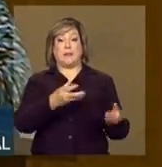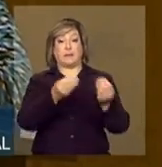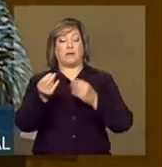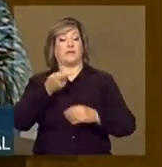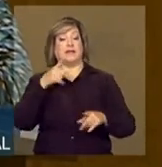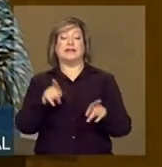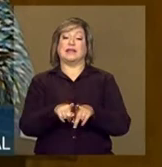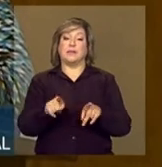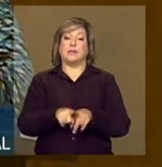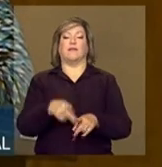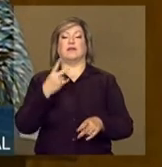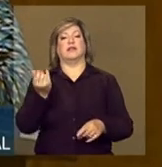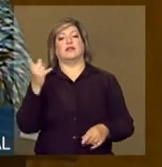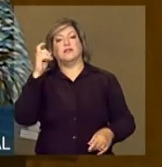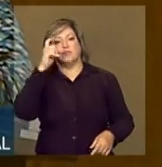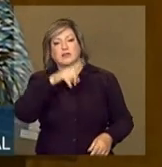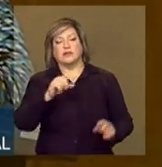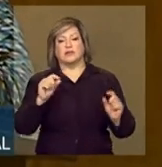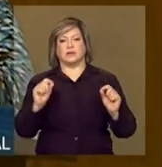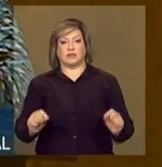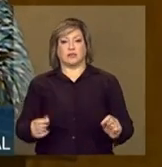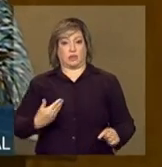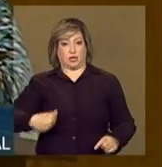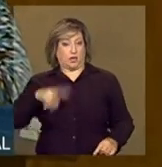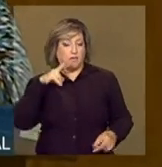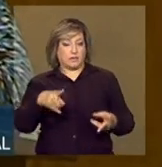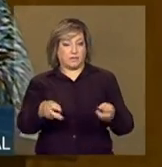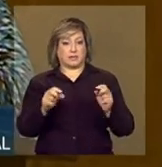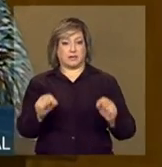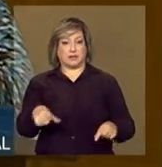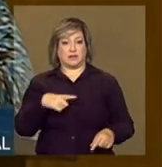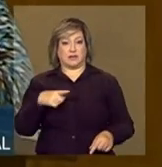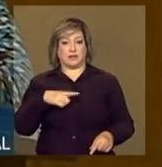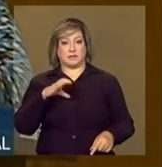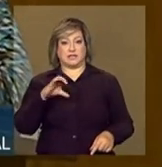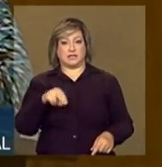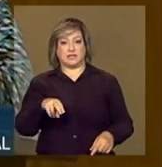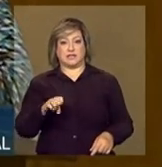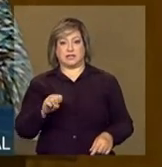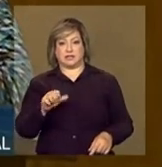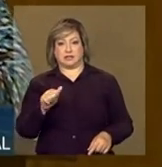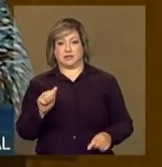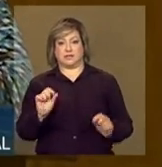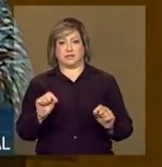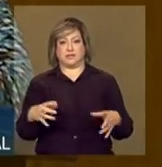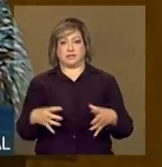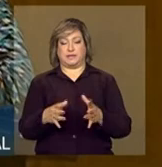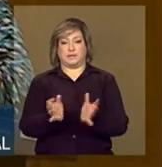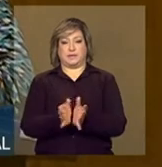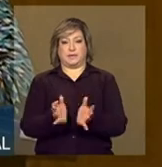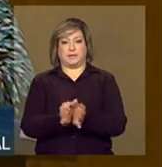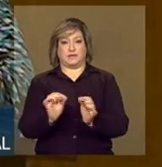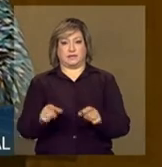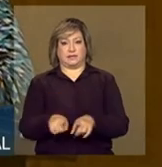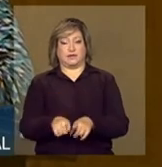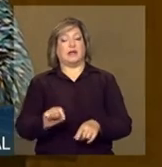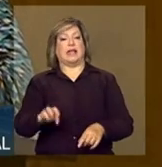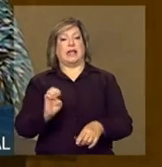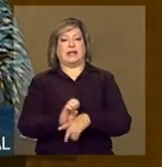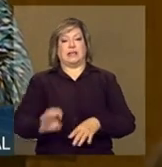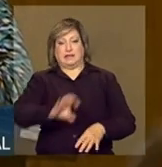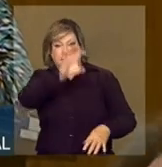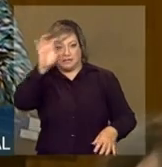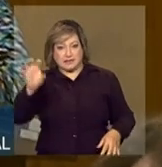das dificuldades. A gente nota que os CONSEAs estão em estágios diferentes em cada estado da